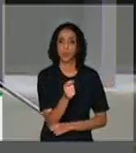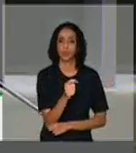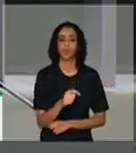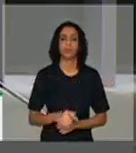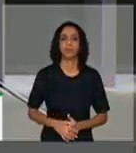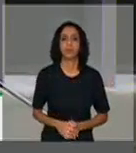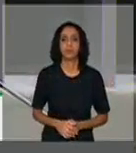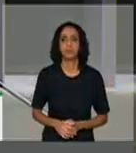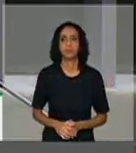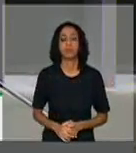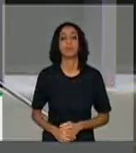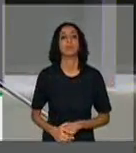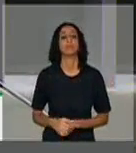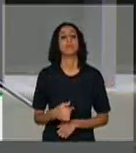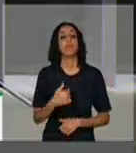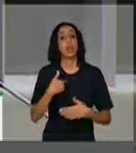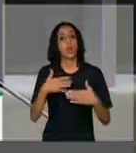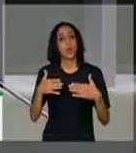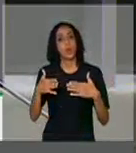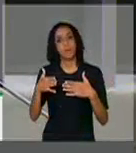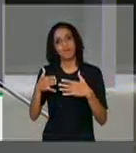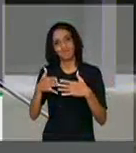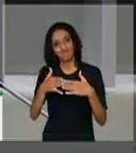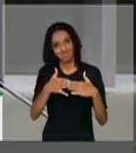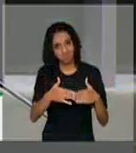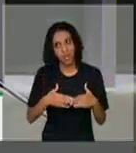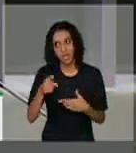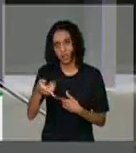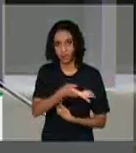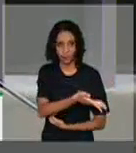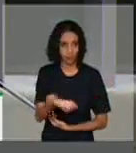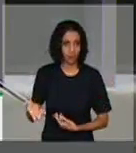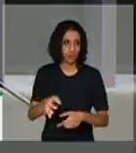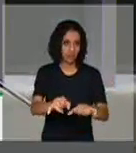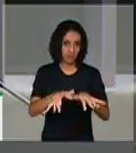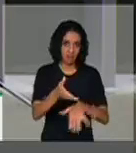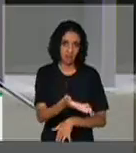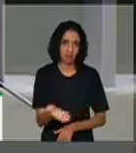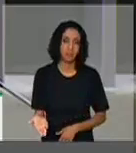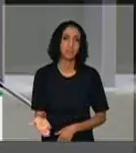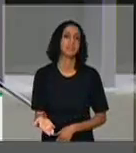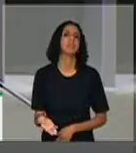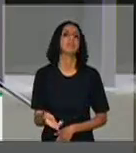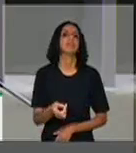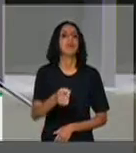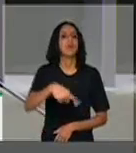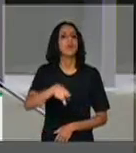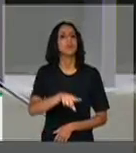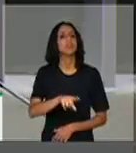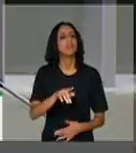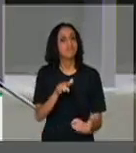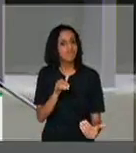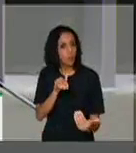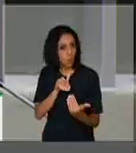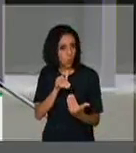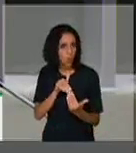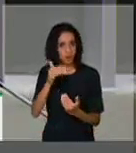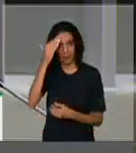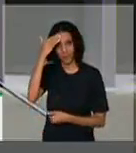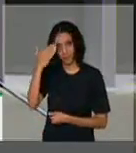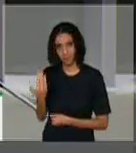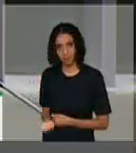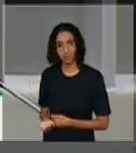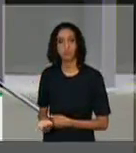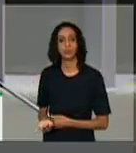Sul. E aqui eu peço a este seleto plenário que neste momento se una a mim nesta homenagem